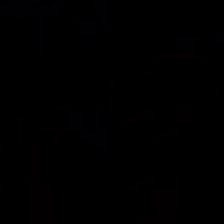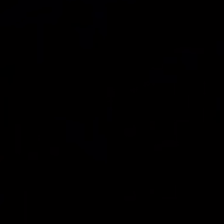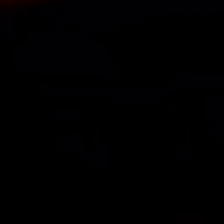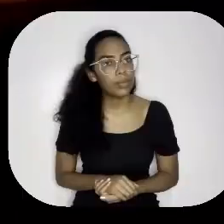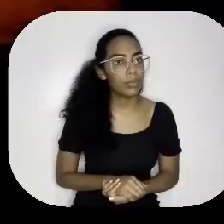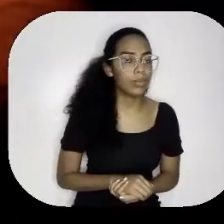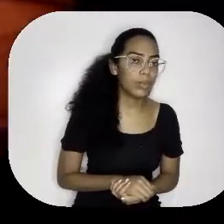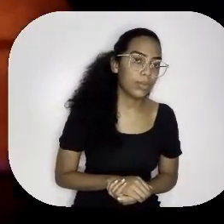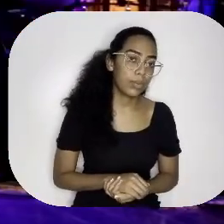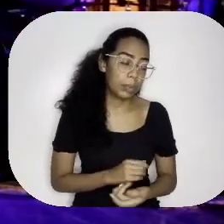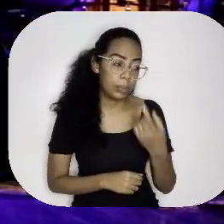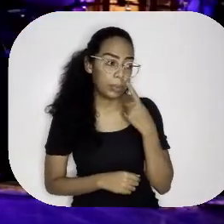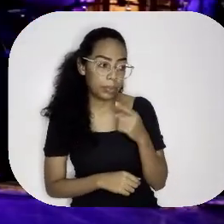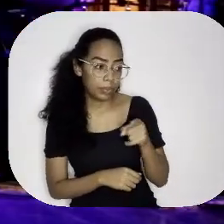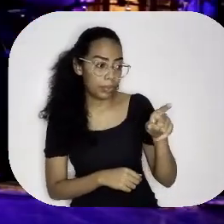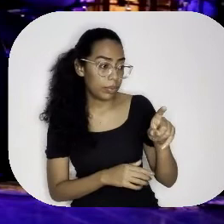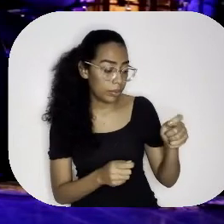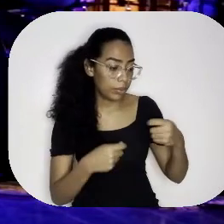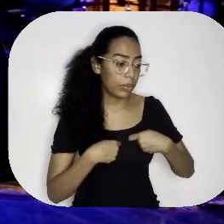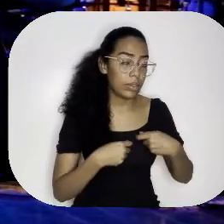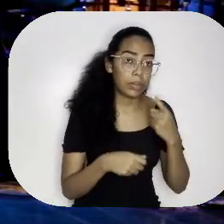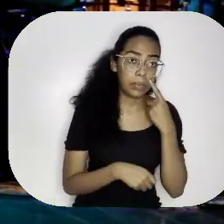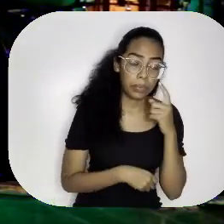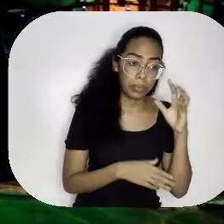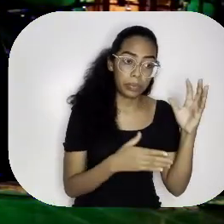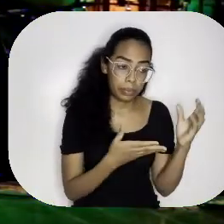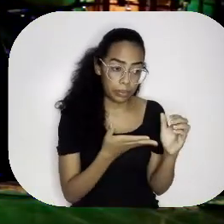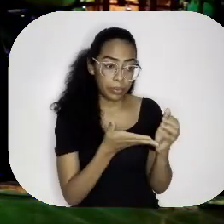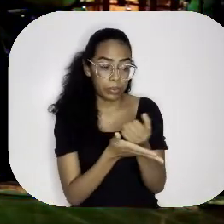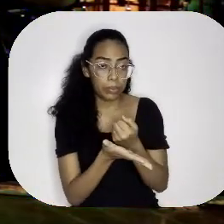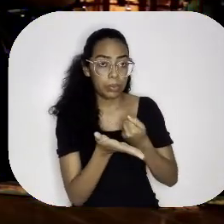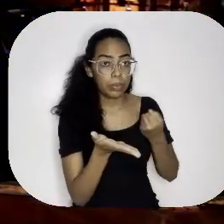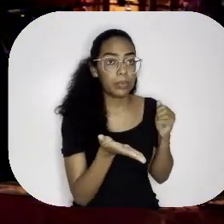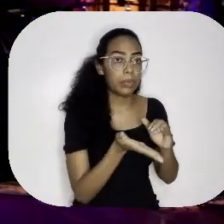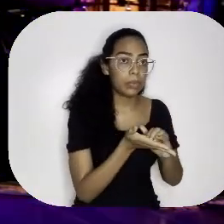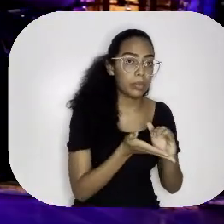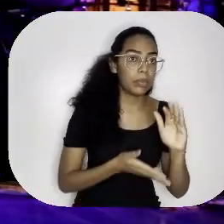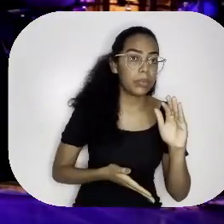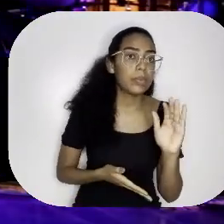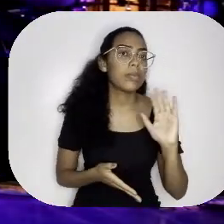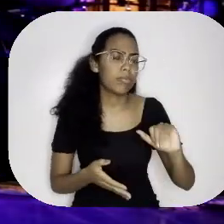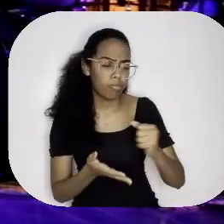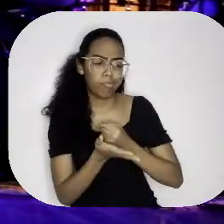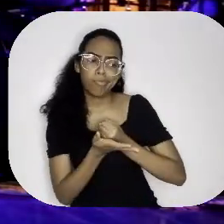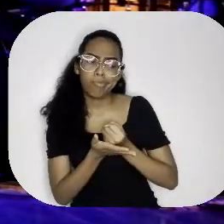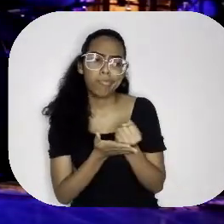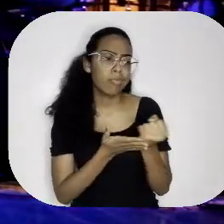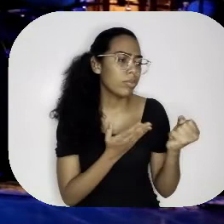Aquele que dá, aquele que tira, só ele faz